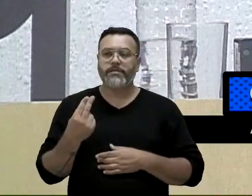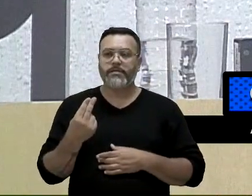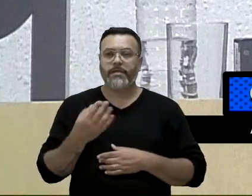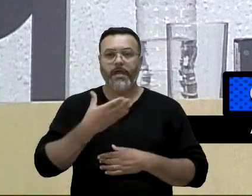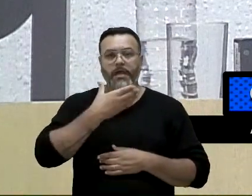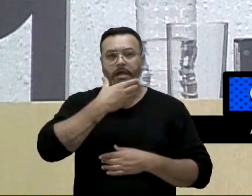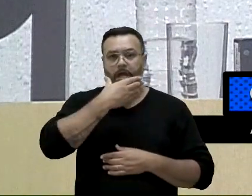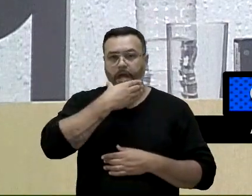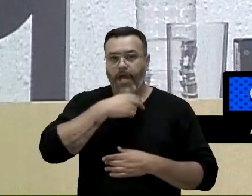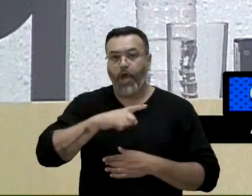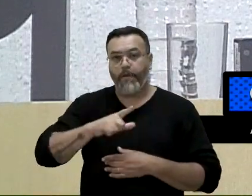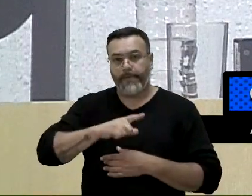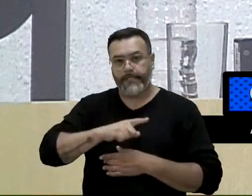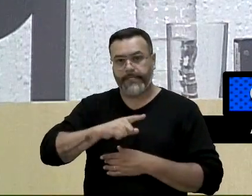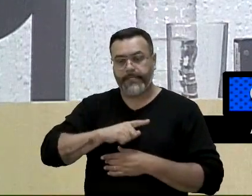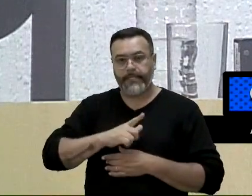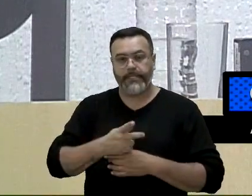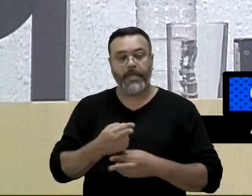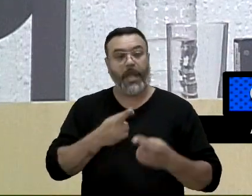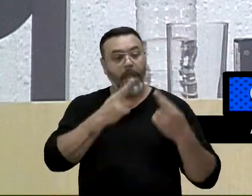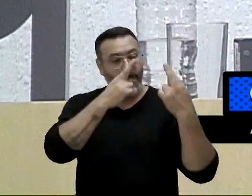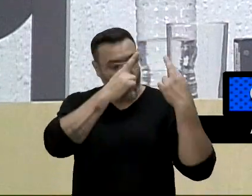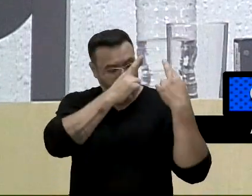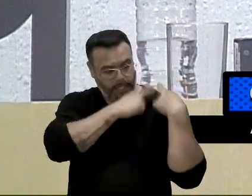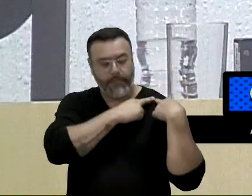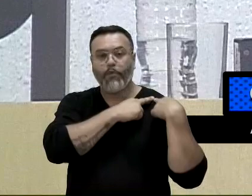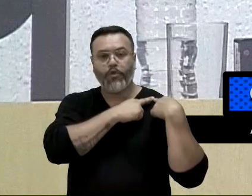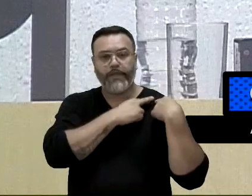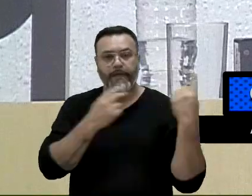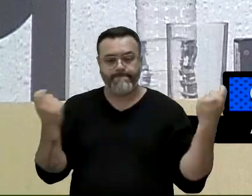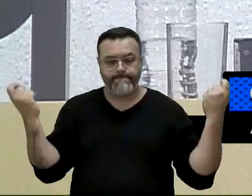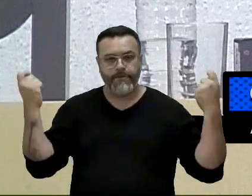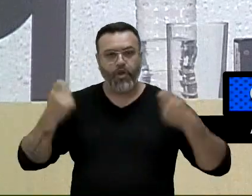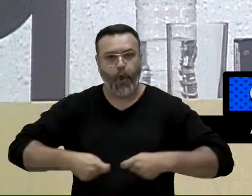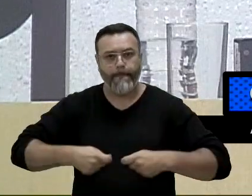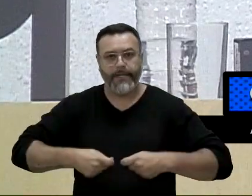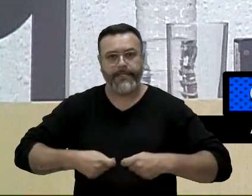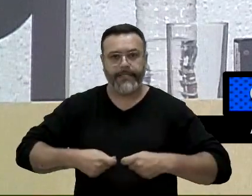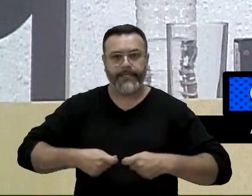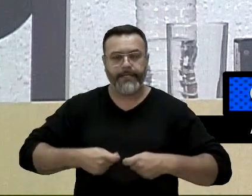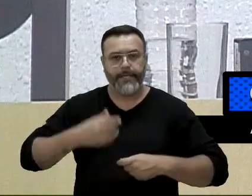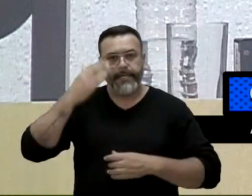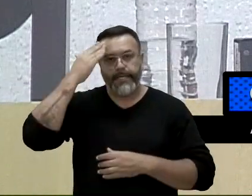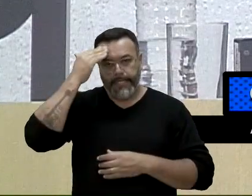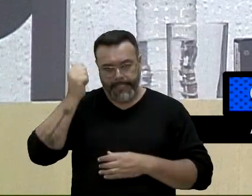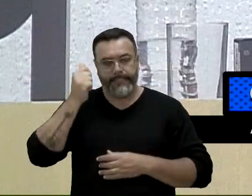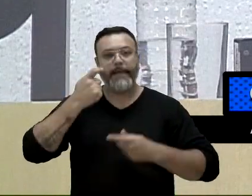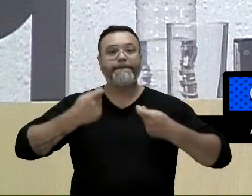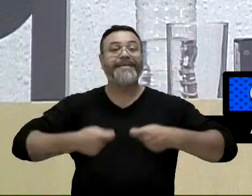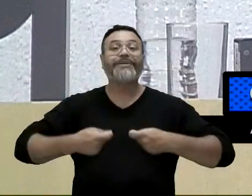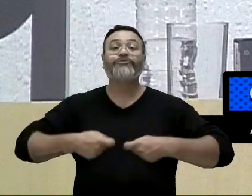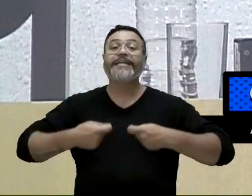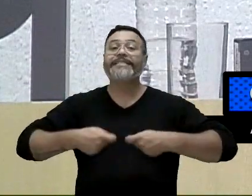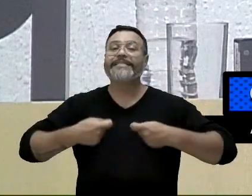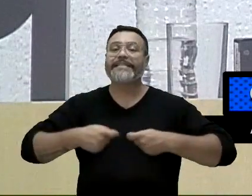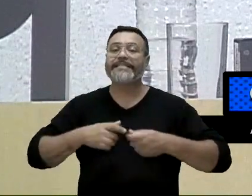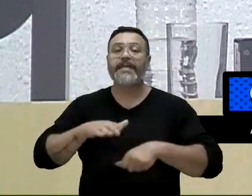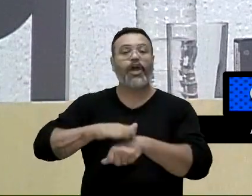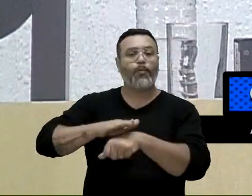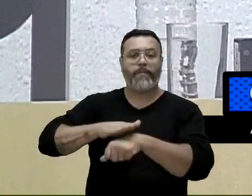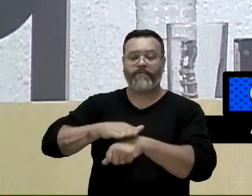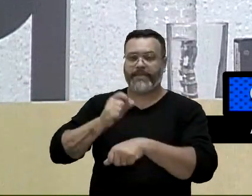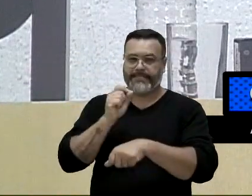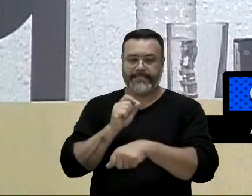homens, né, competentes, e competência tem a ver com saber o que é necessário para ser feito, né, o